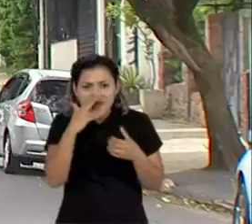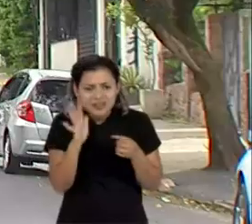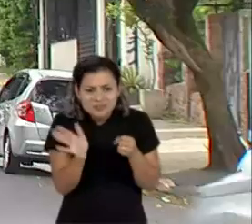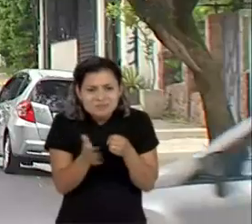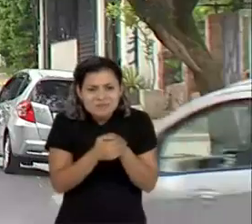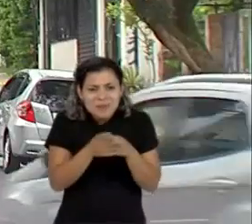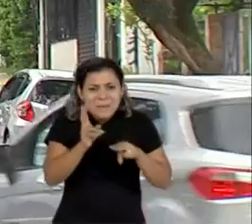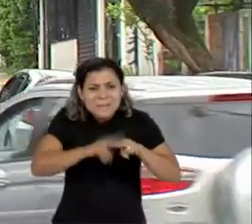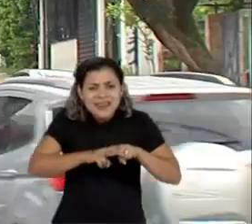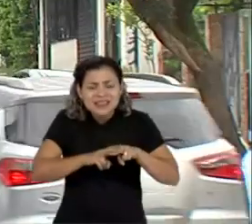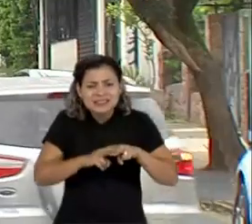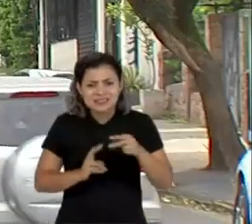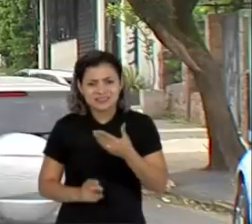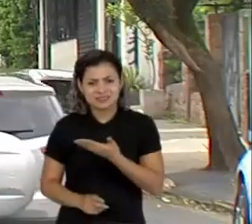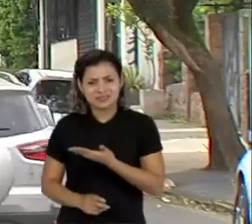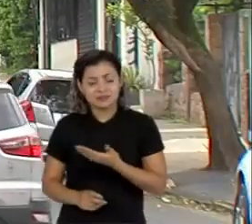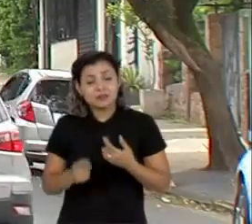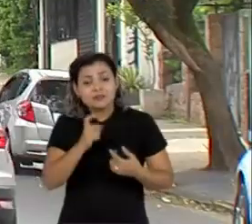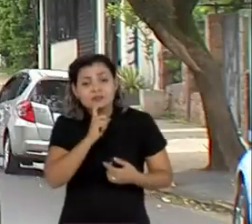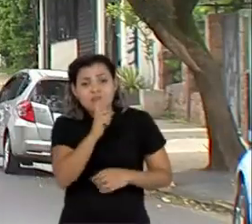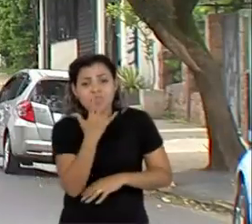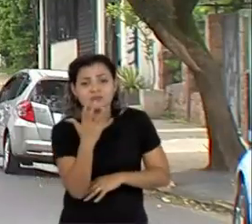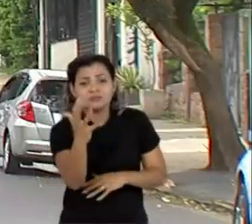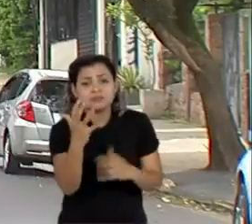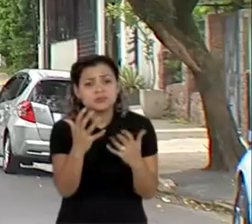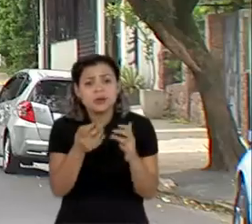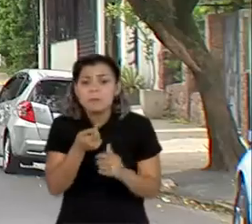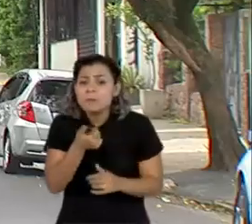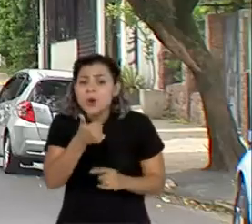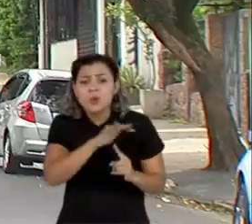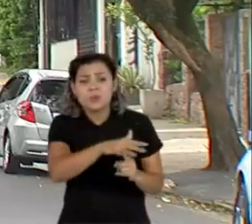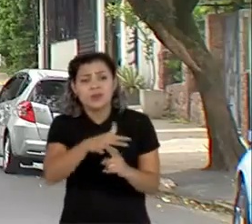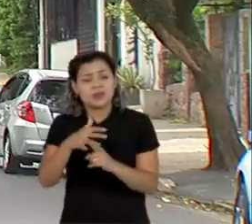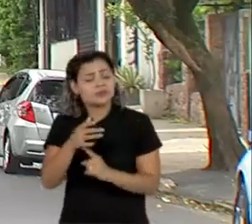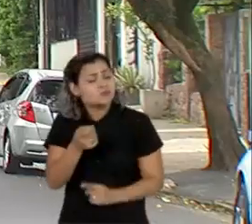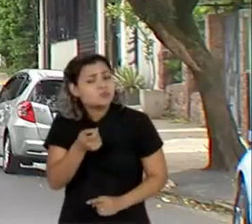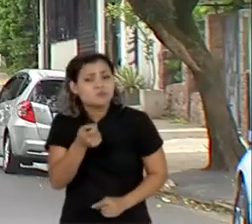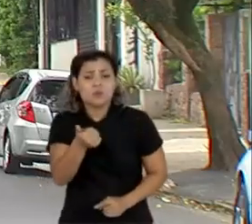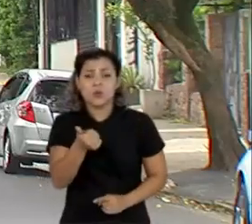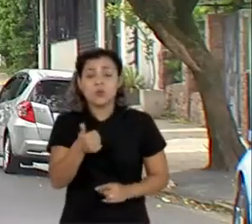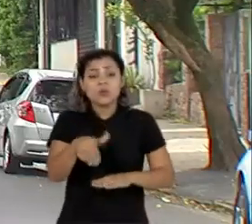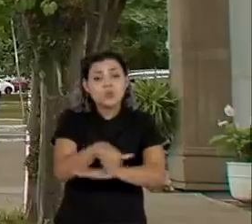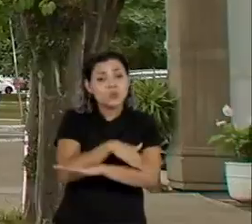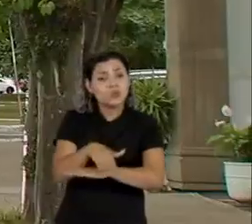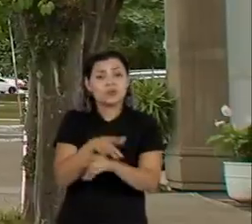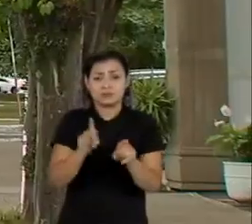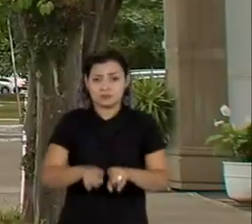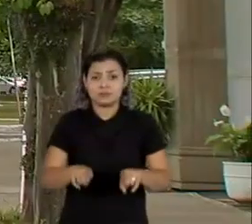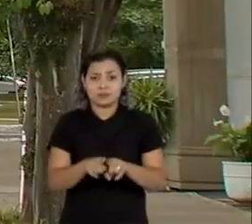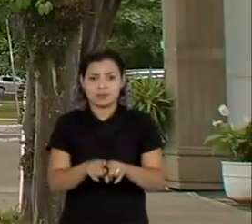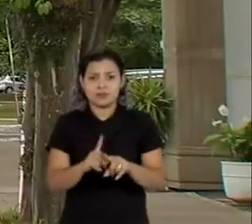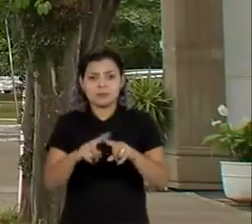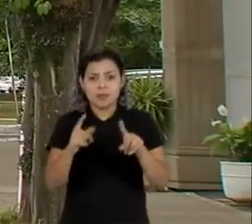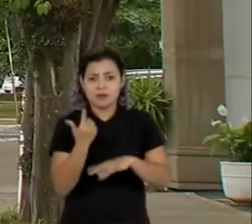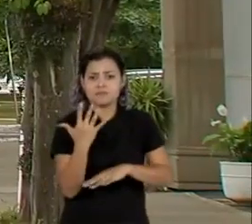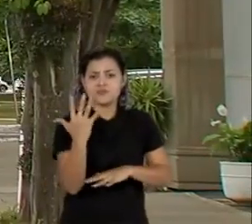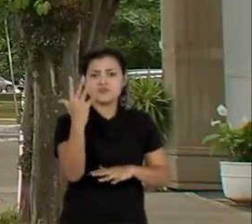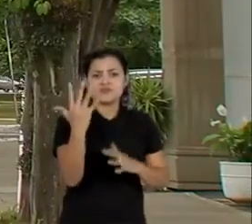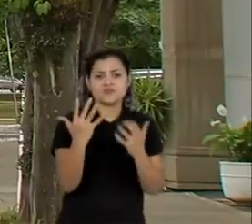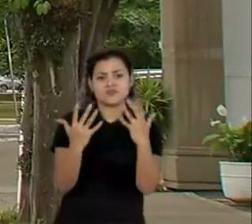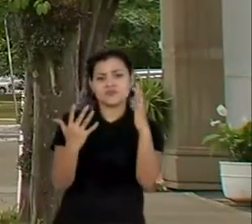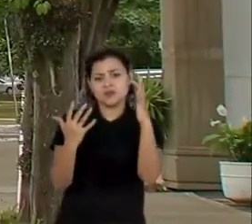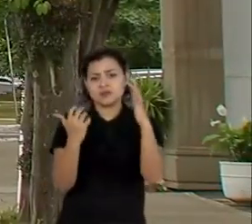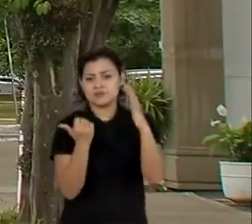sufocada. A metrópole carece de verde em parques, praças e principalmente ruas. O plantio de árvores